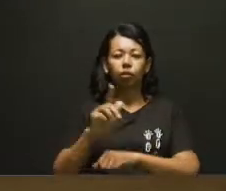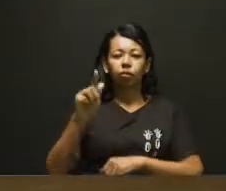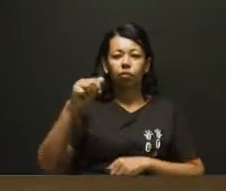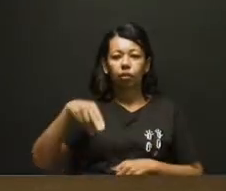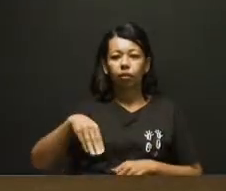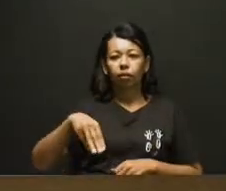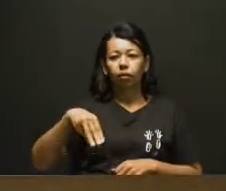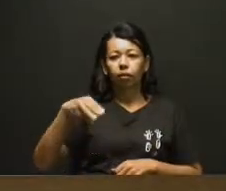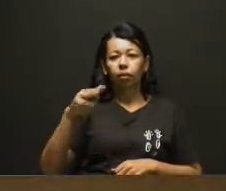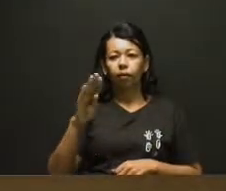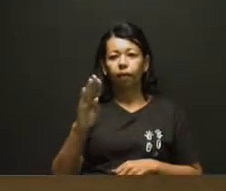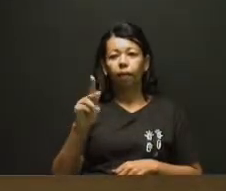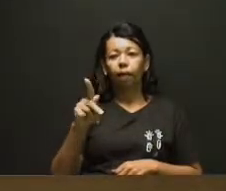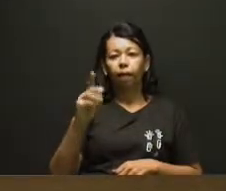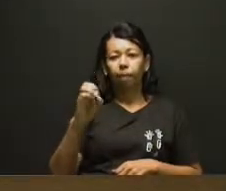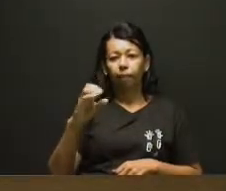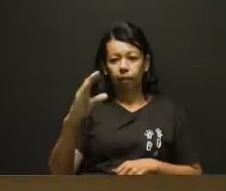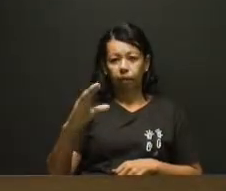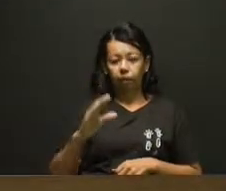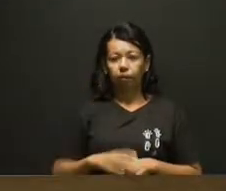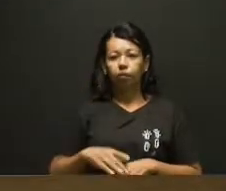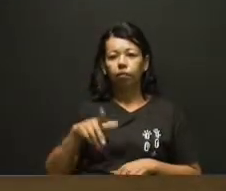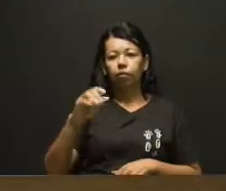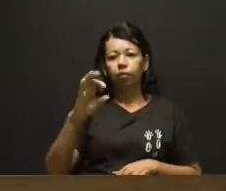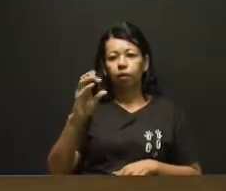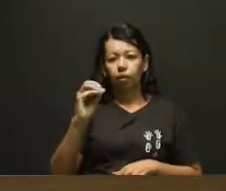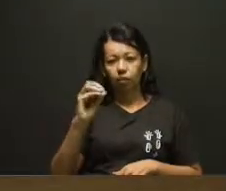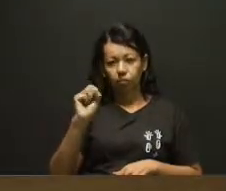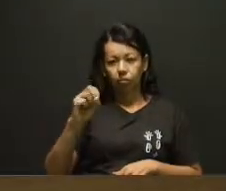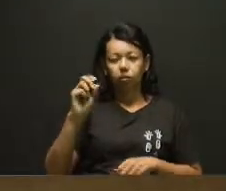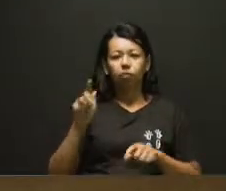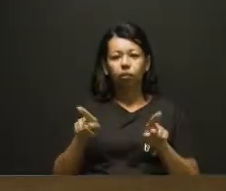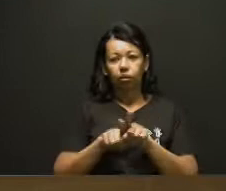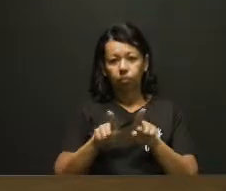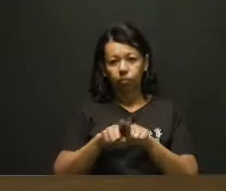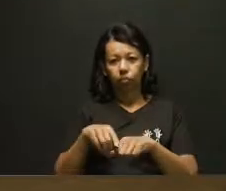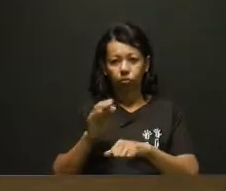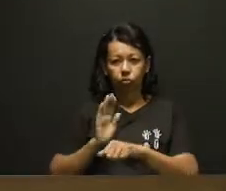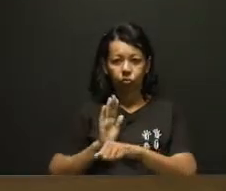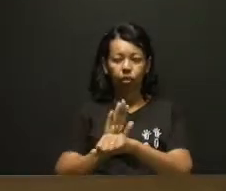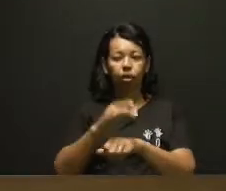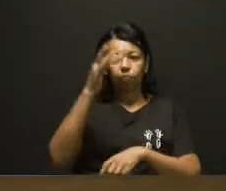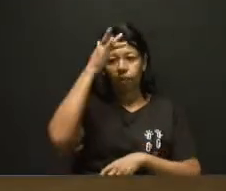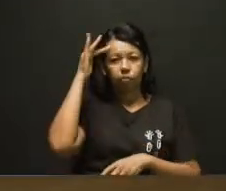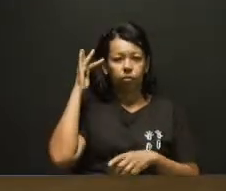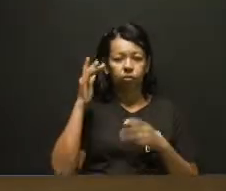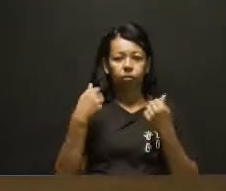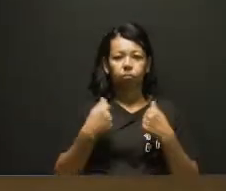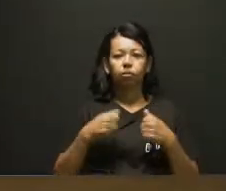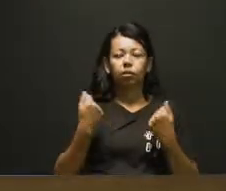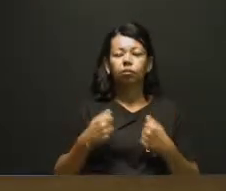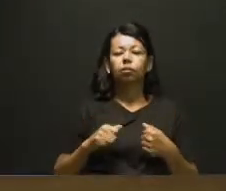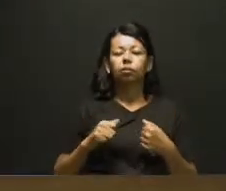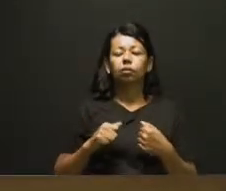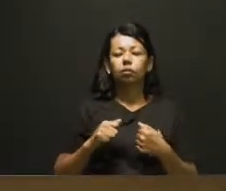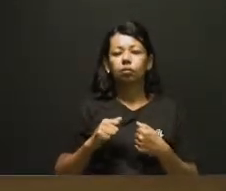pac o lions também continua com portas abertas para o programa pec para quem precisar da